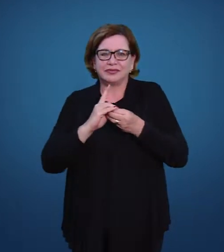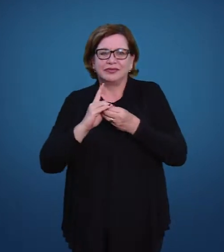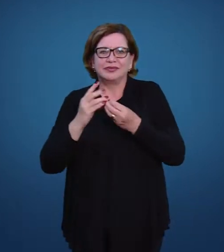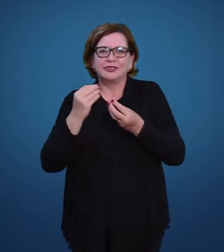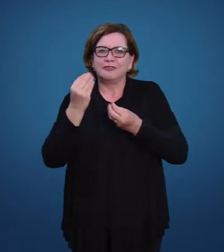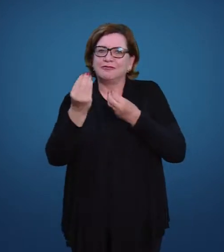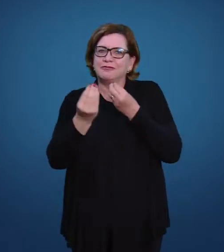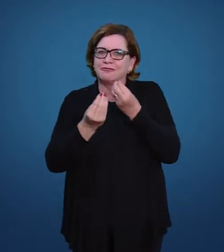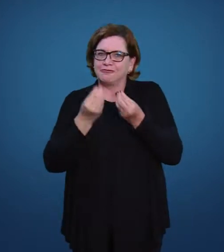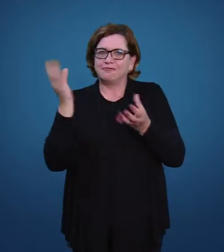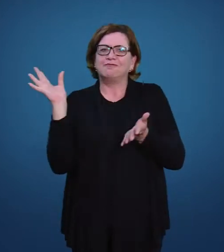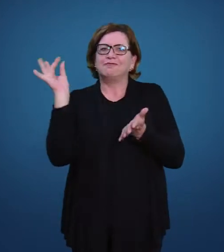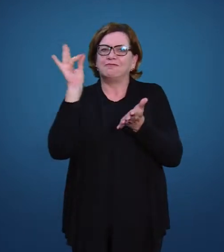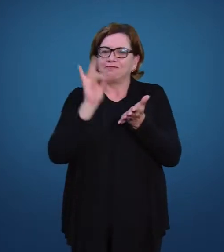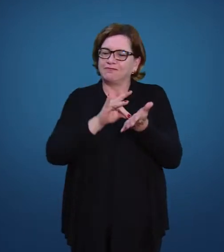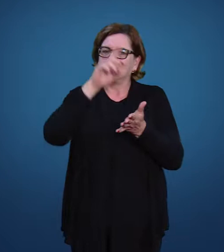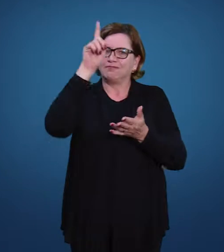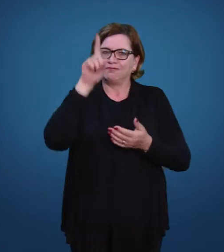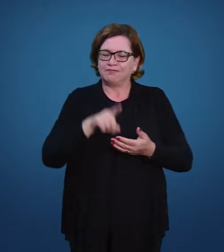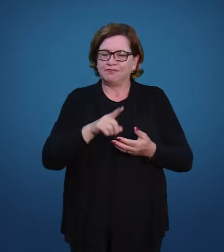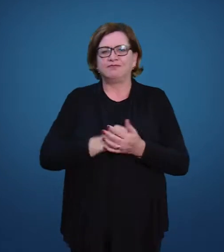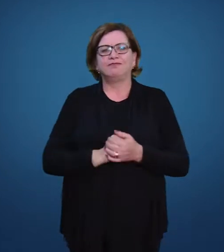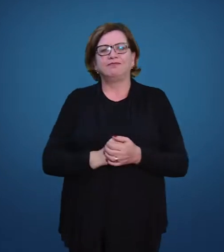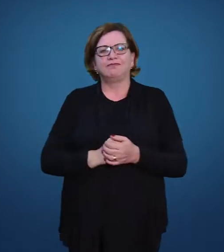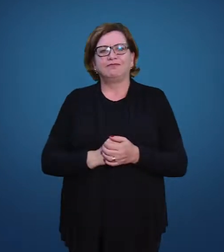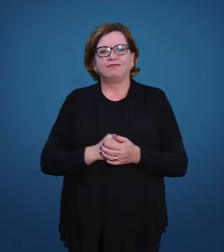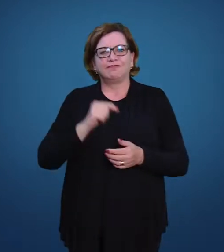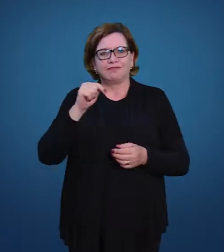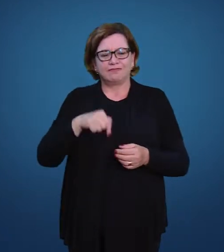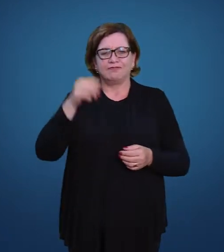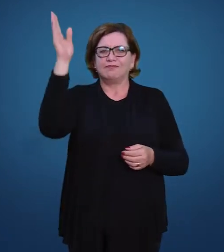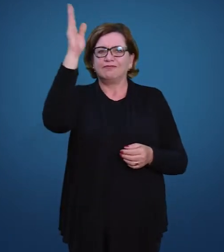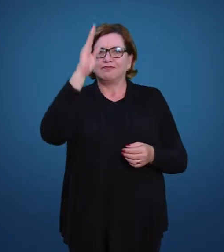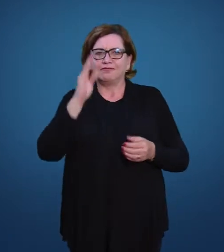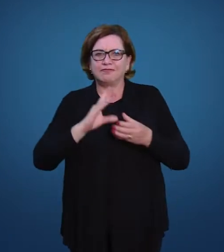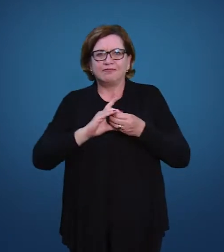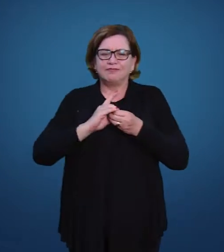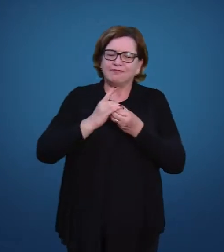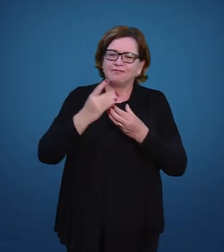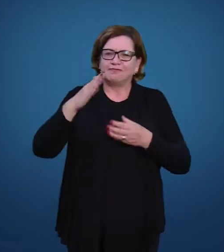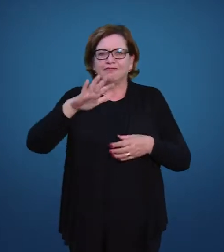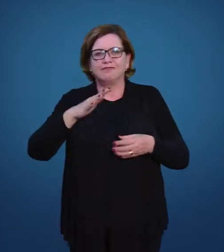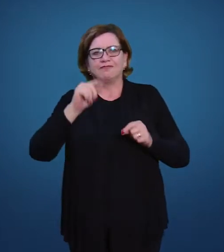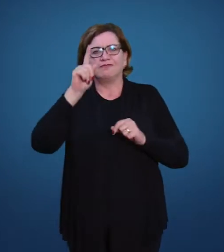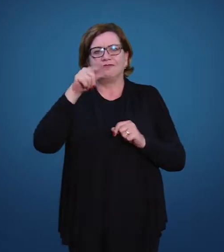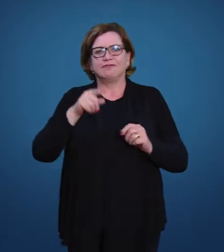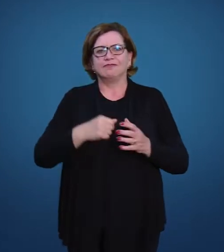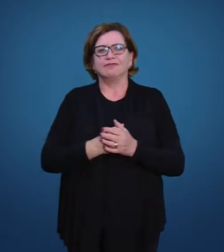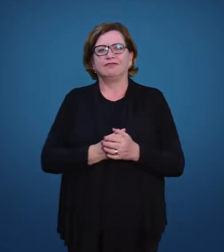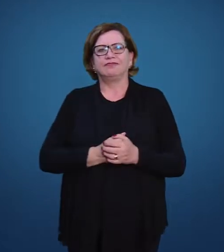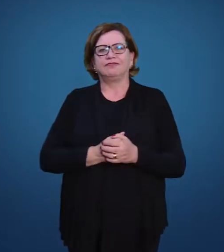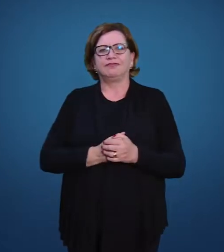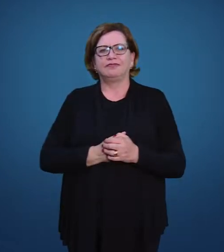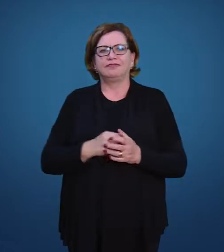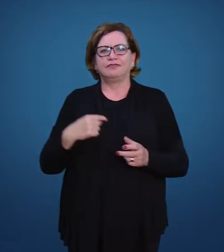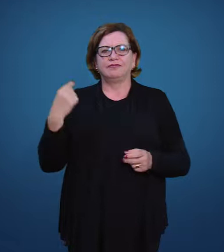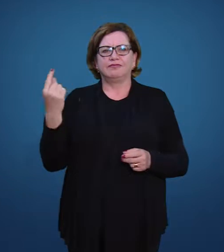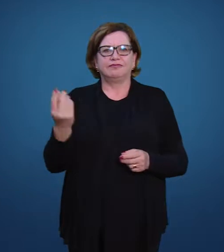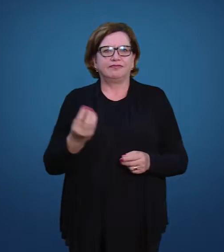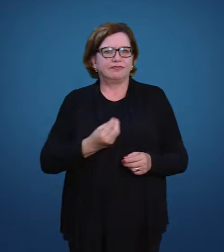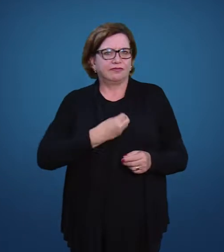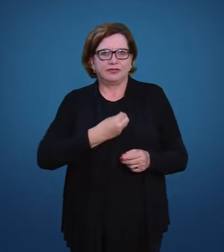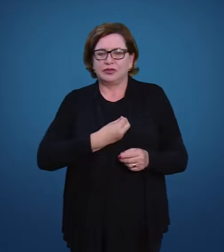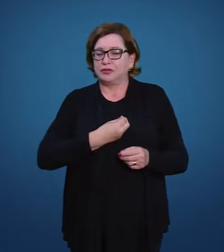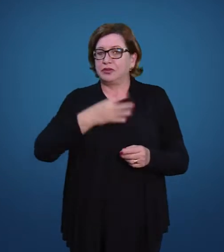democráticos como eles devem ser vividos. Então, a nossa democracia, ela é parcial. Nós não vivemos num